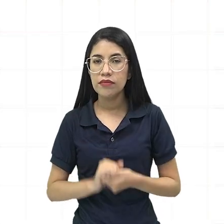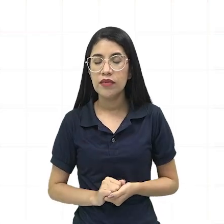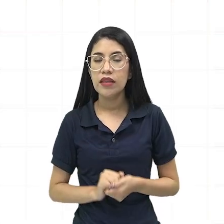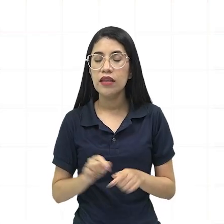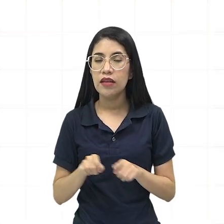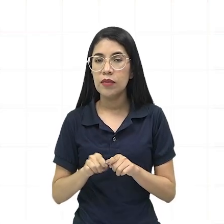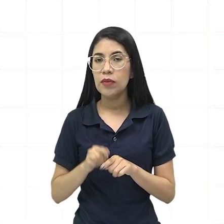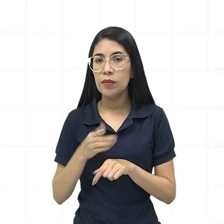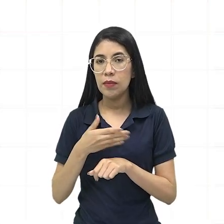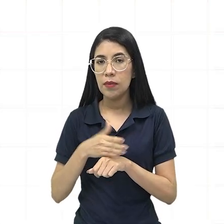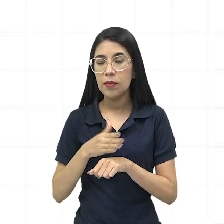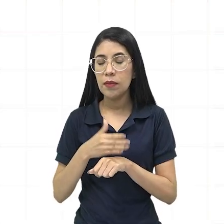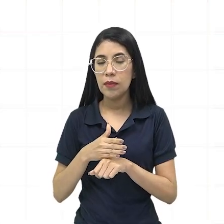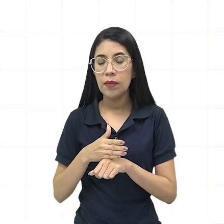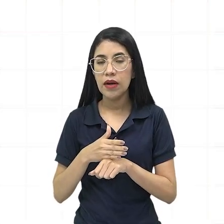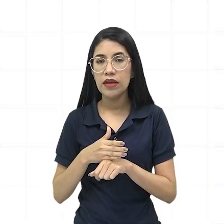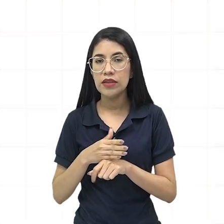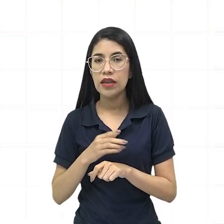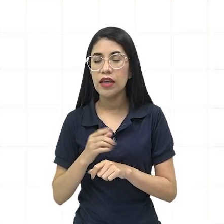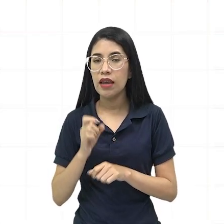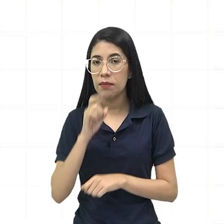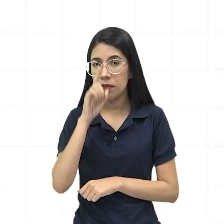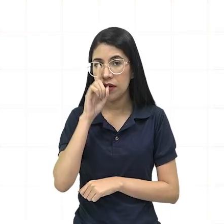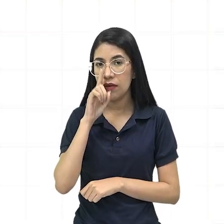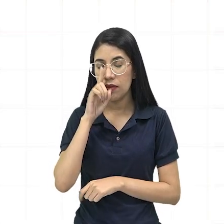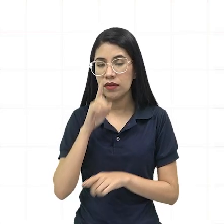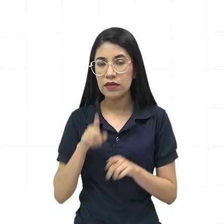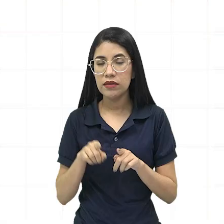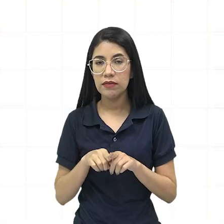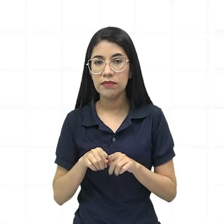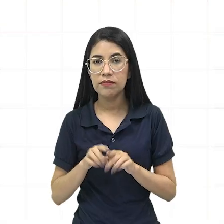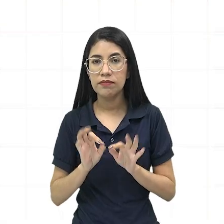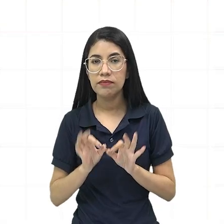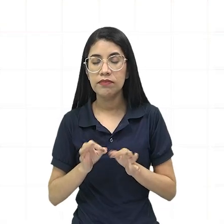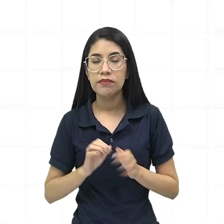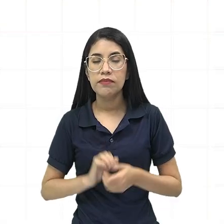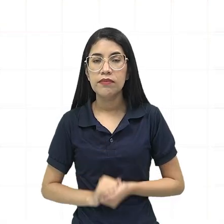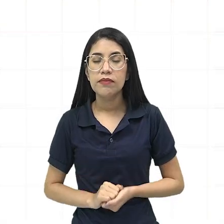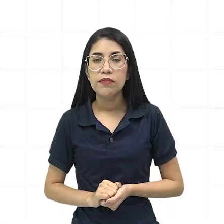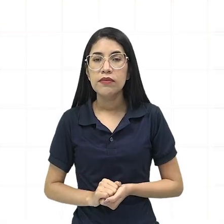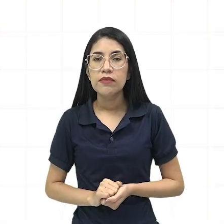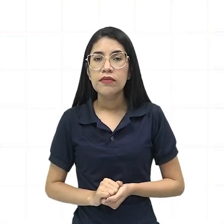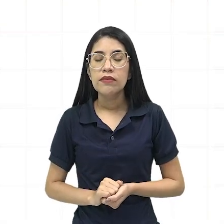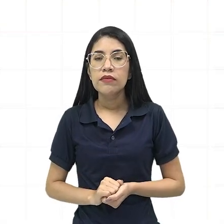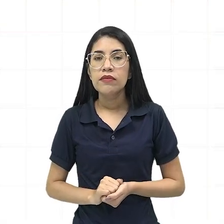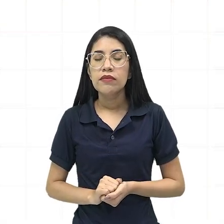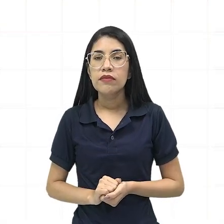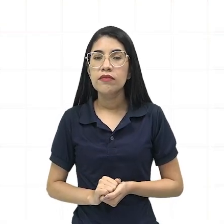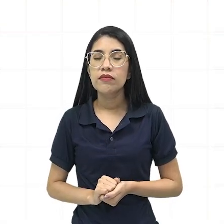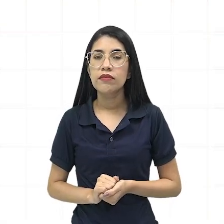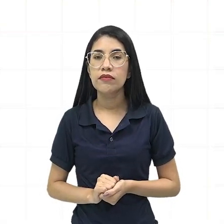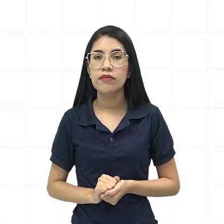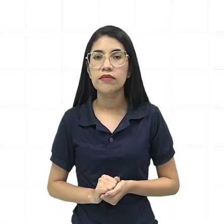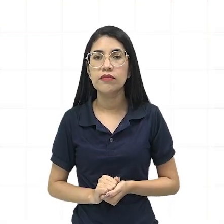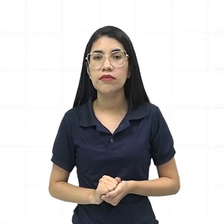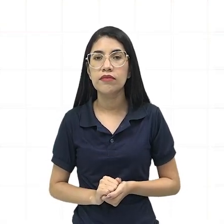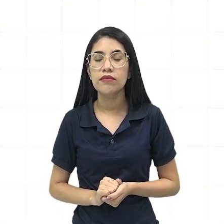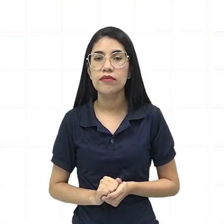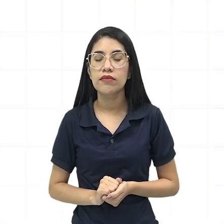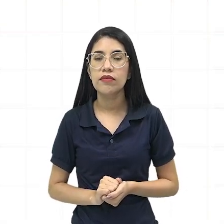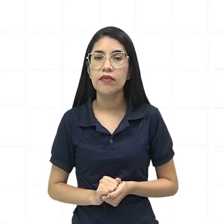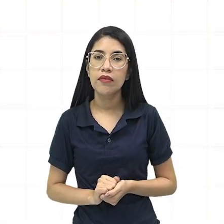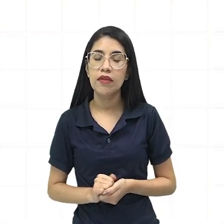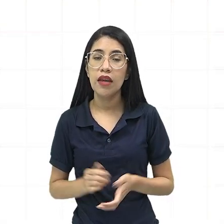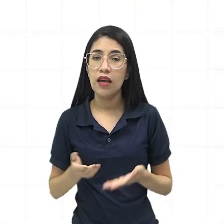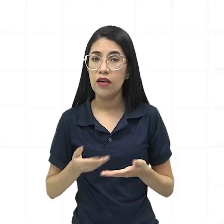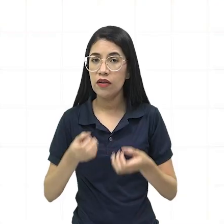que é uma prática, uma abordagem perigosa, tá bem? Perfeito. Dando continuidade à aula de hoje,